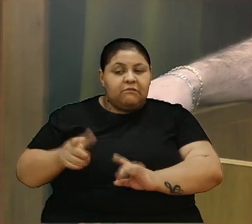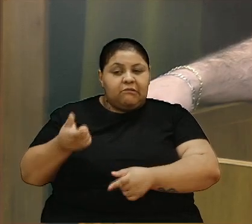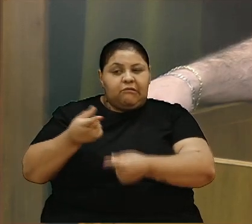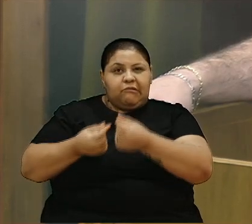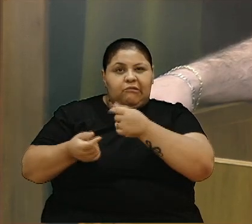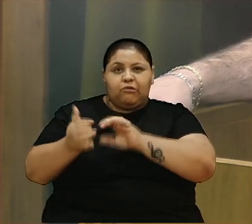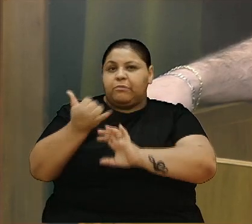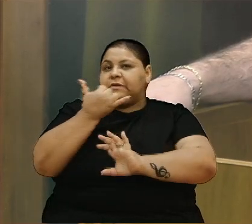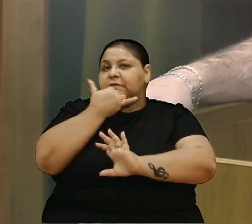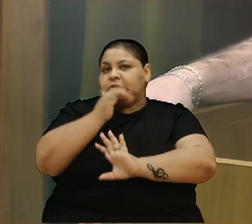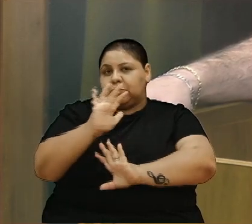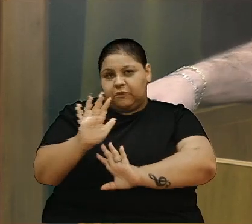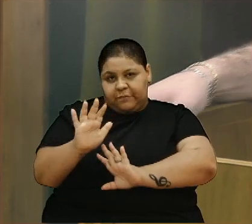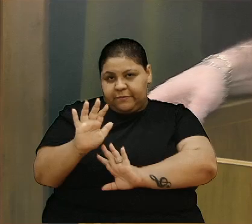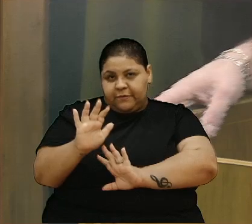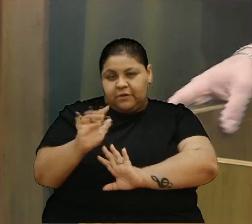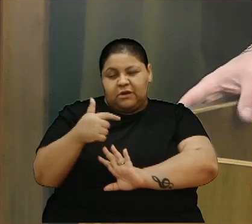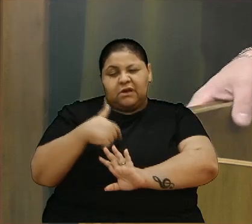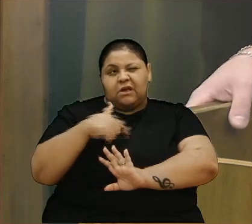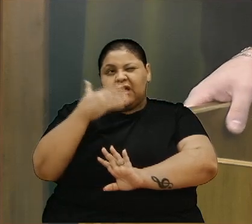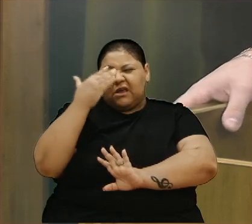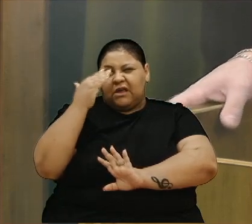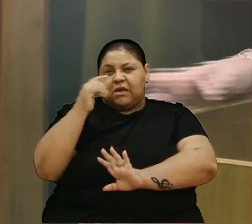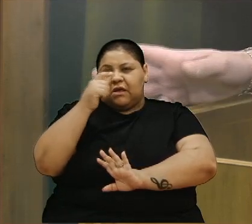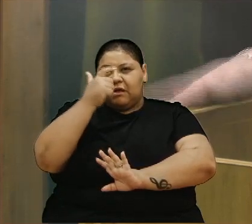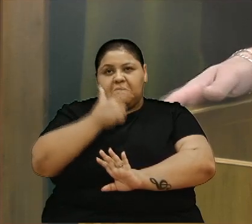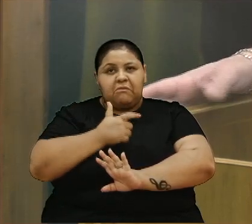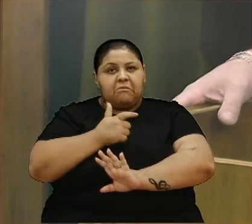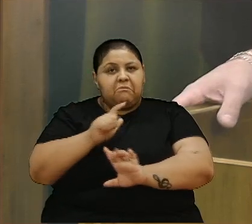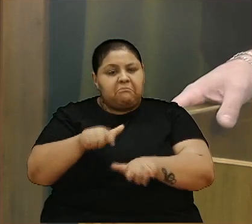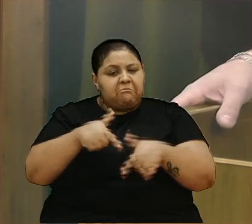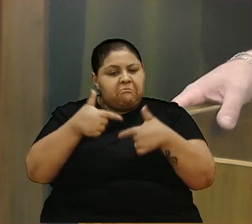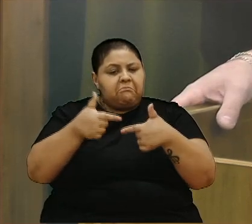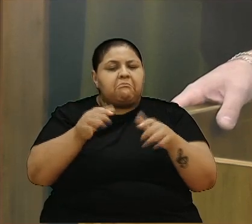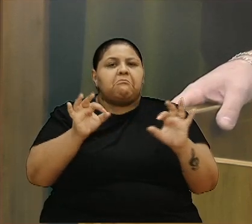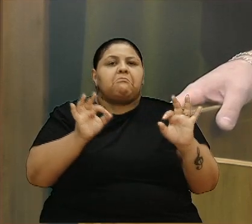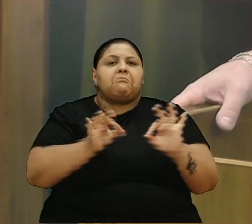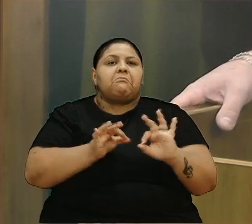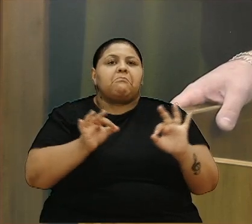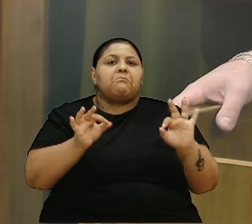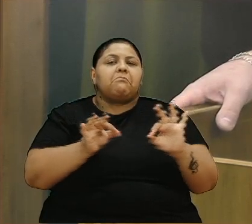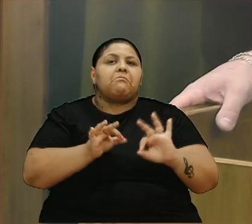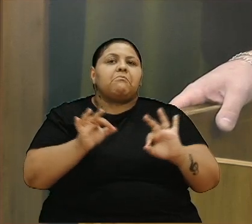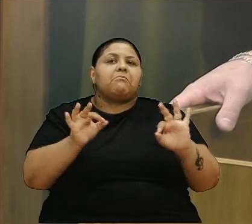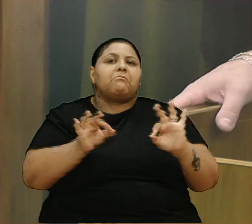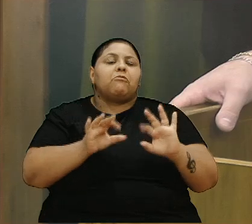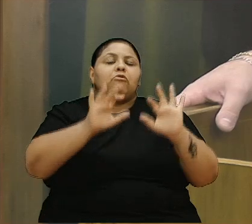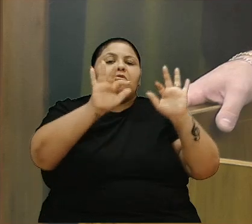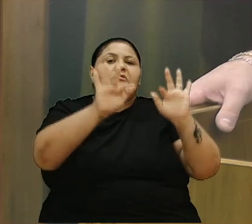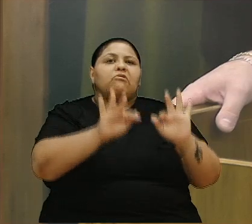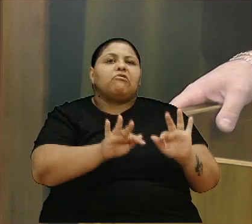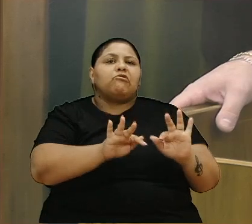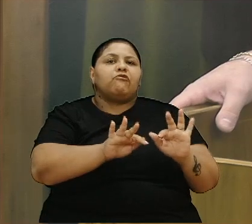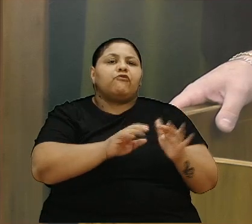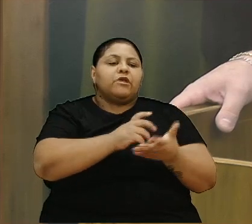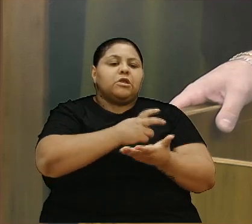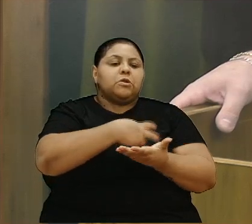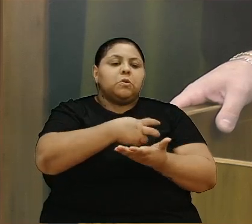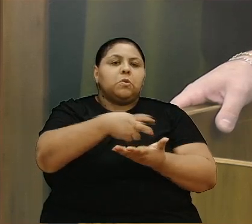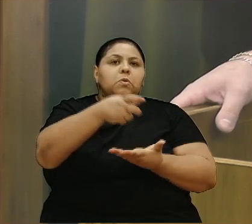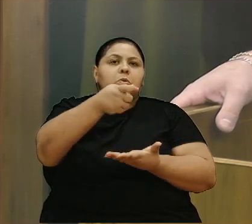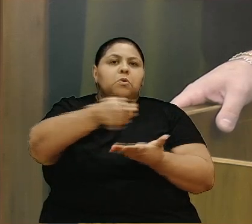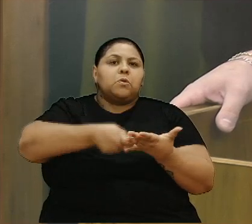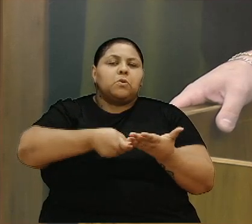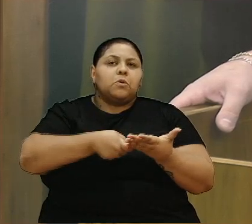Economista, desculpa. Eu acharia uma medida excepcional essa questão da isenção tributária. Se